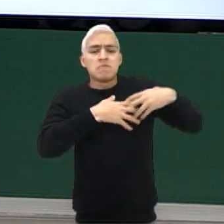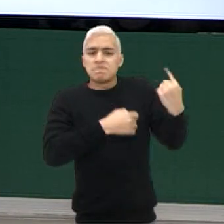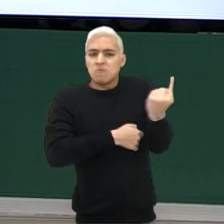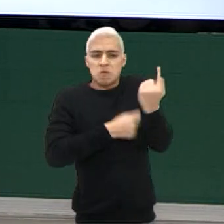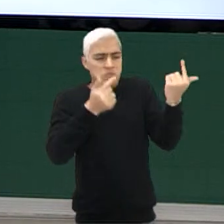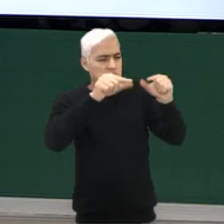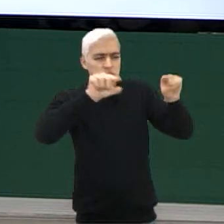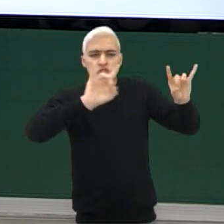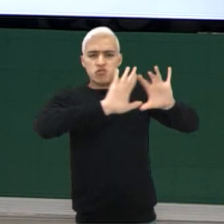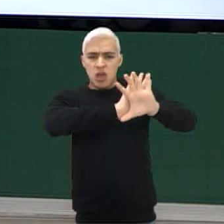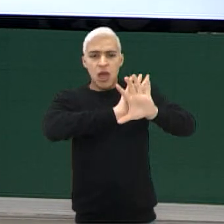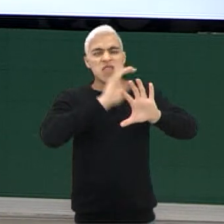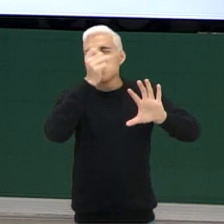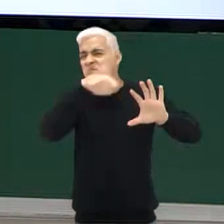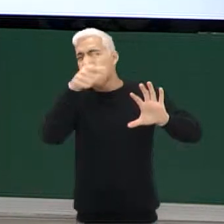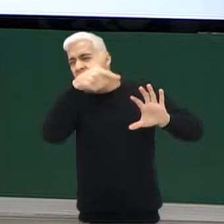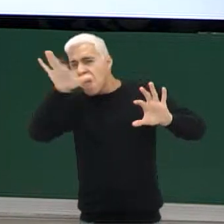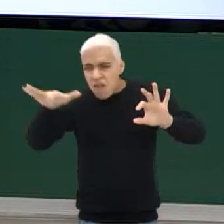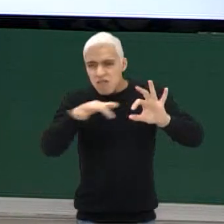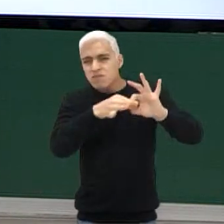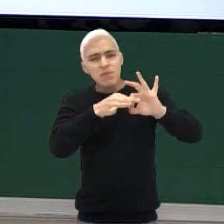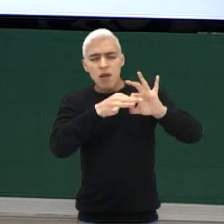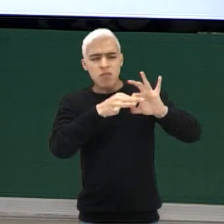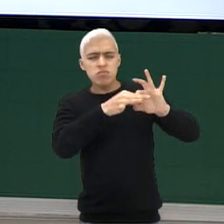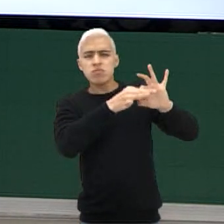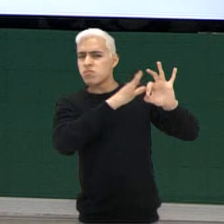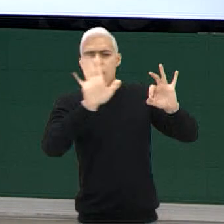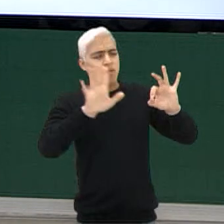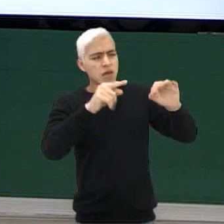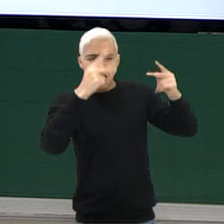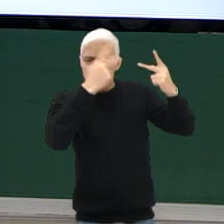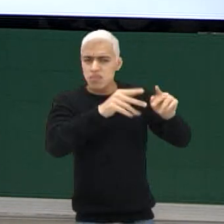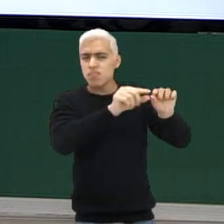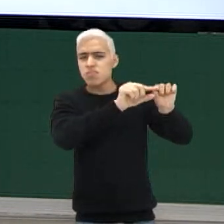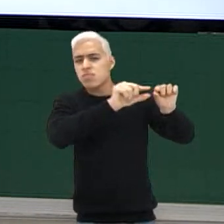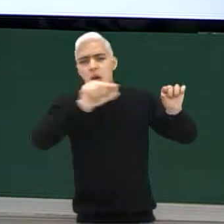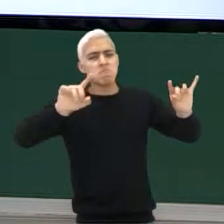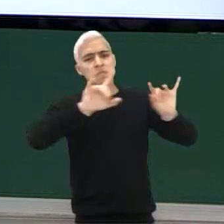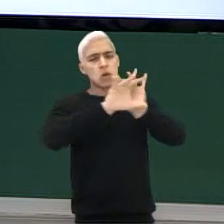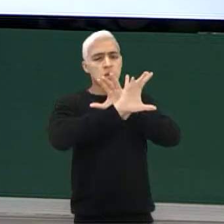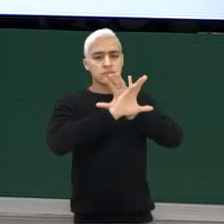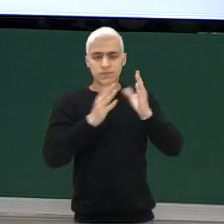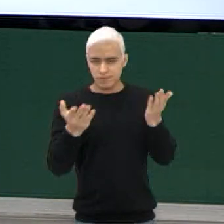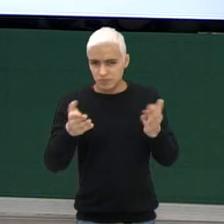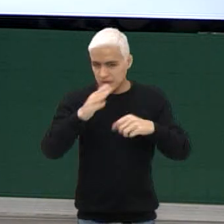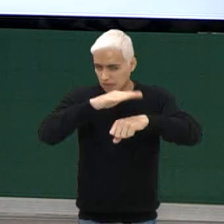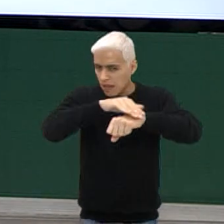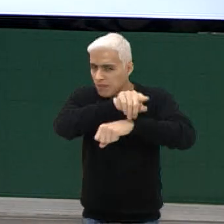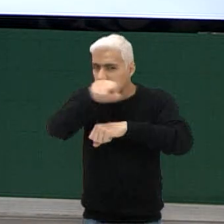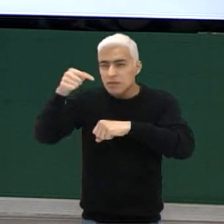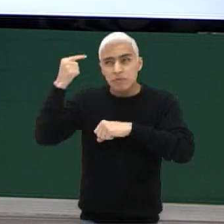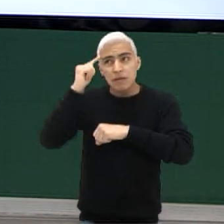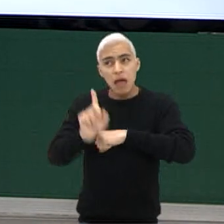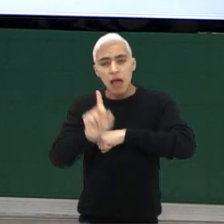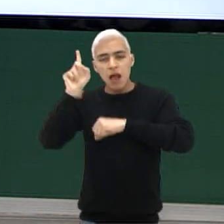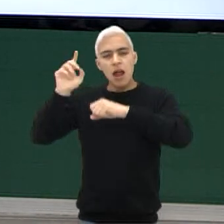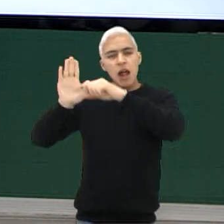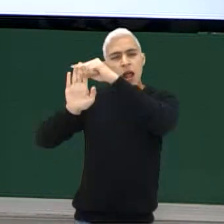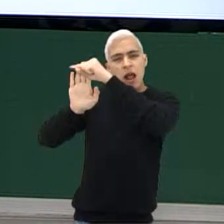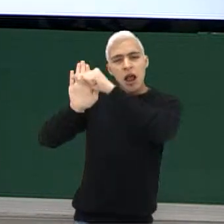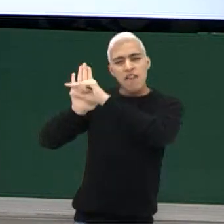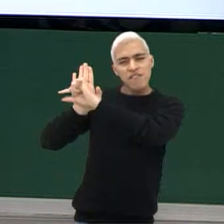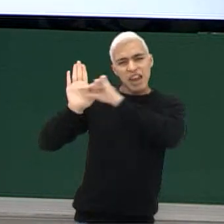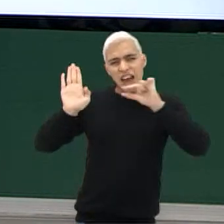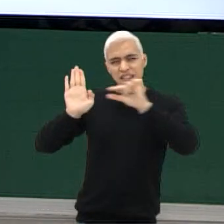para vocês fazerem essa classificação, pensarem nessas orações que nós temos aqui e volto